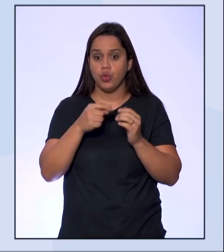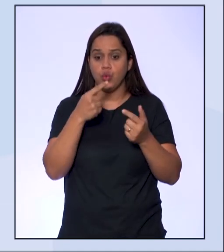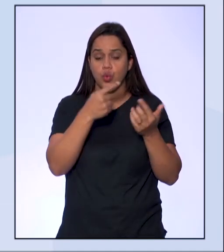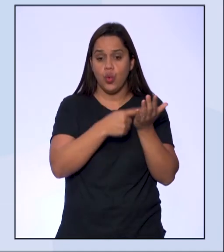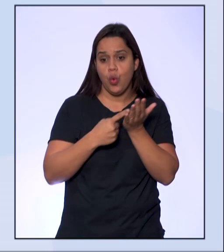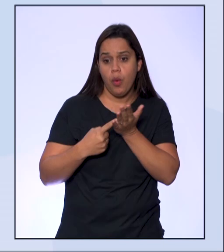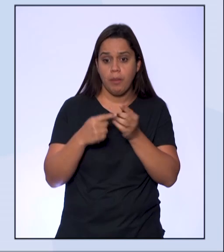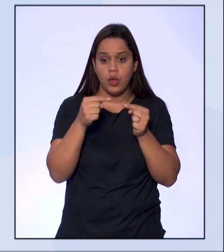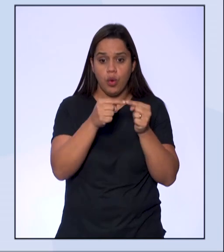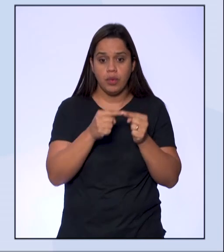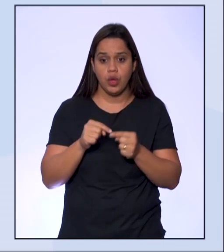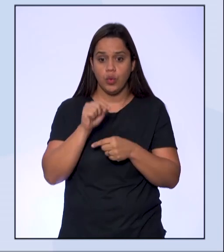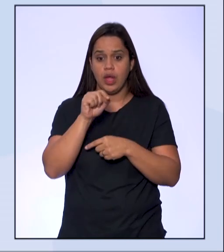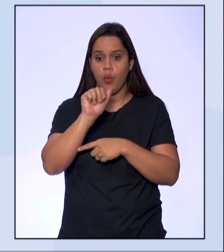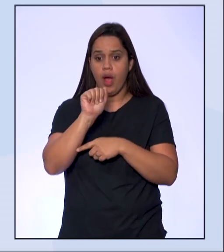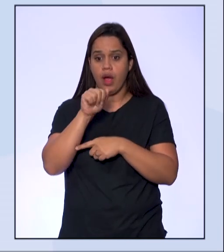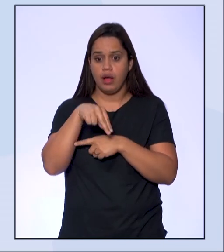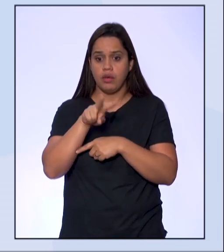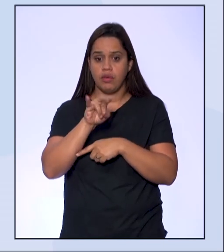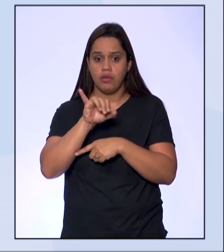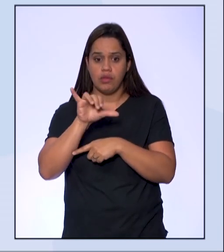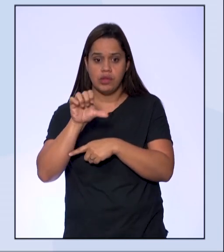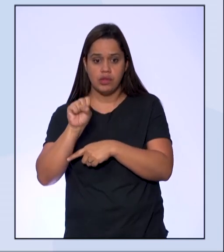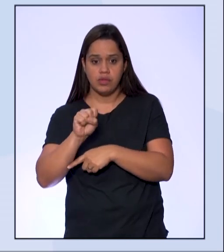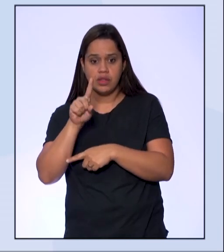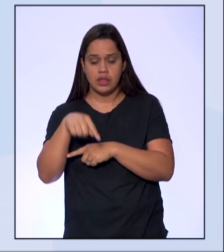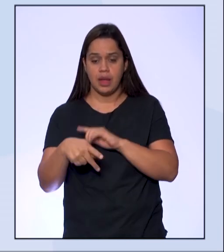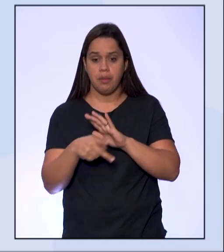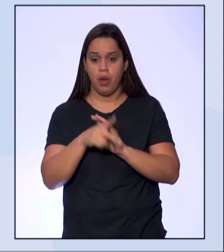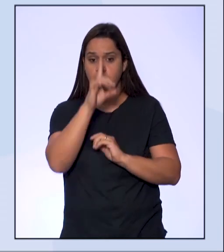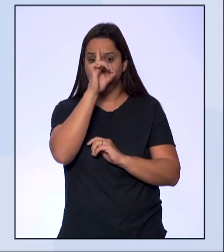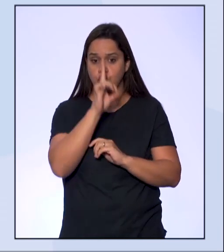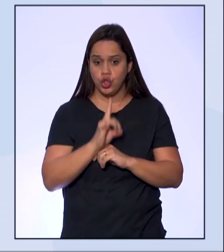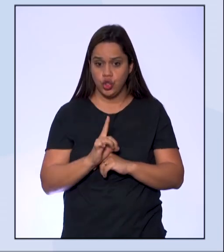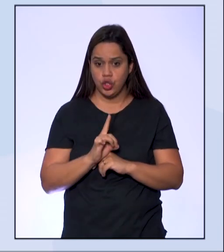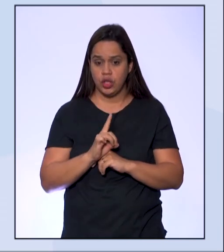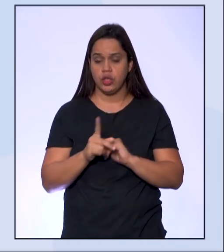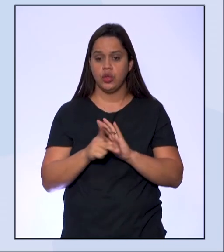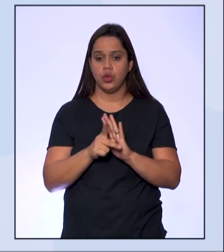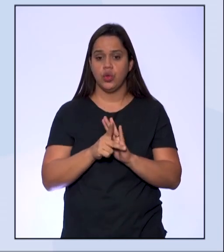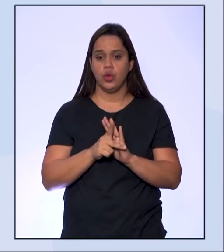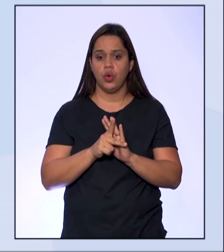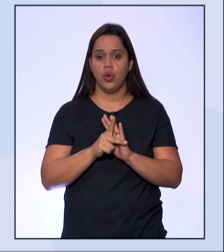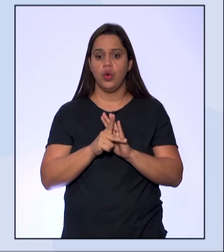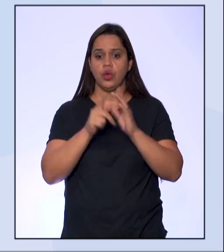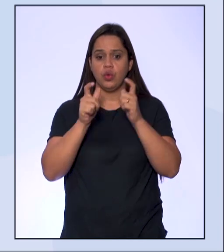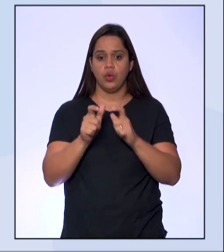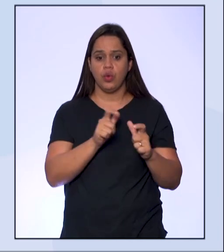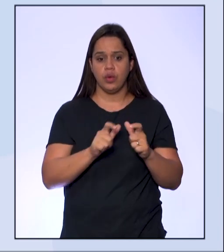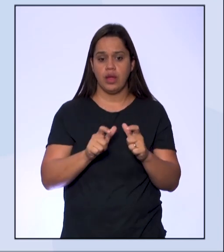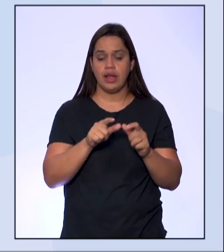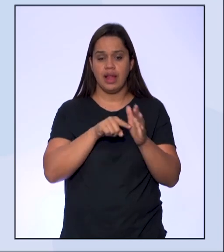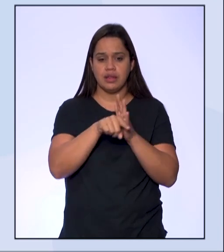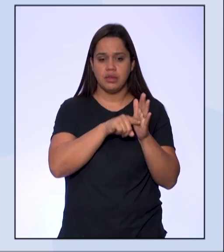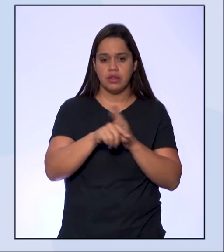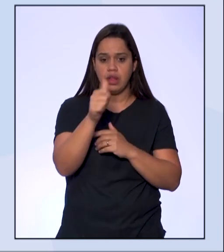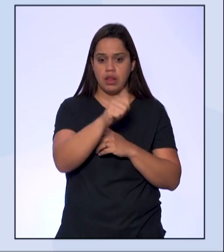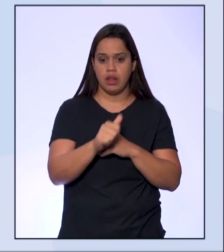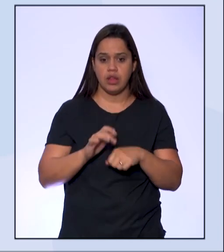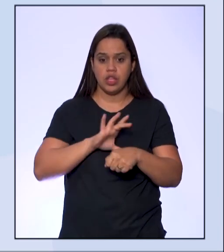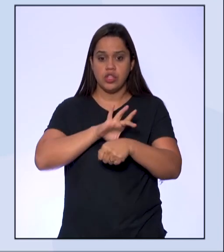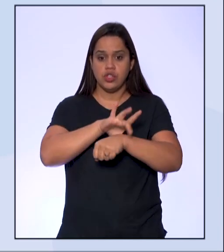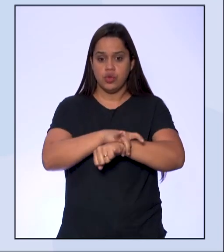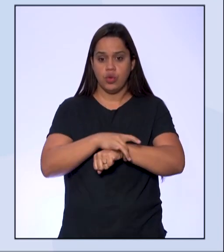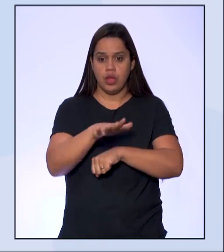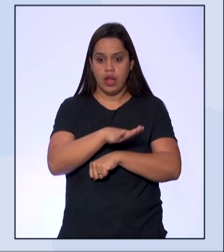Sanitária. Alerta a doutora Maria Inês Harris, diretora executiva do Instituto Harris, especialista em avaliação de segurança